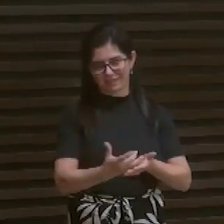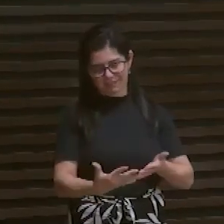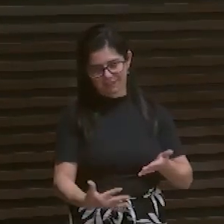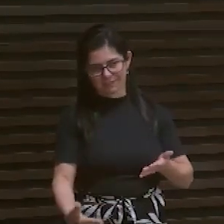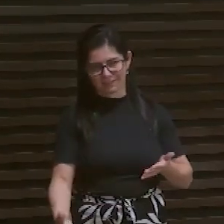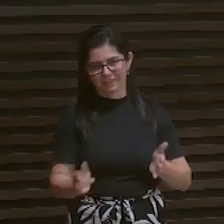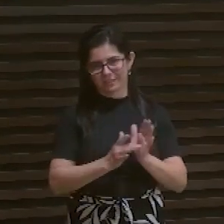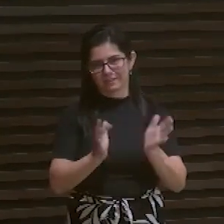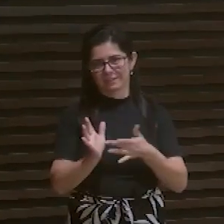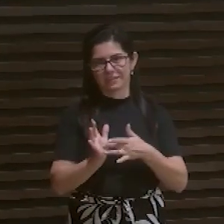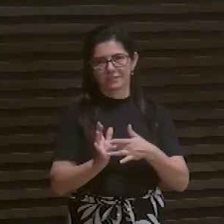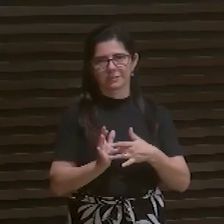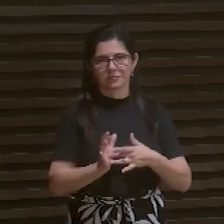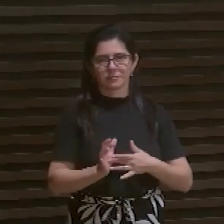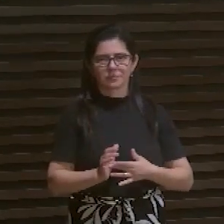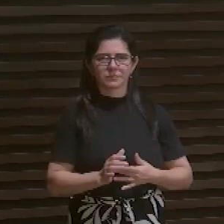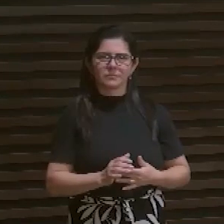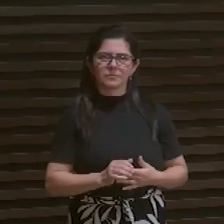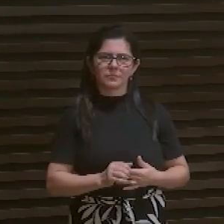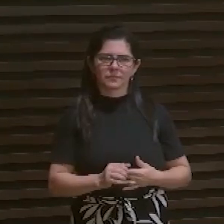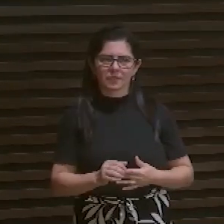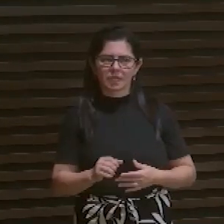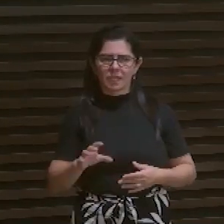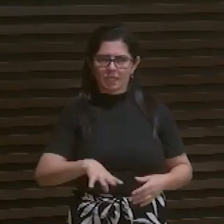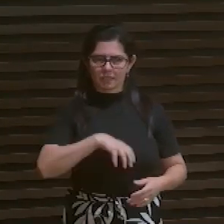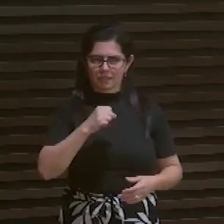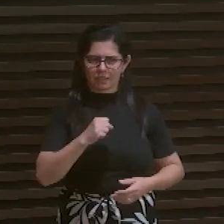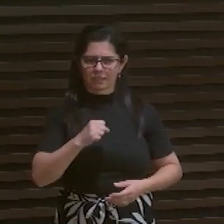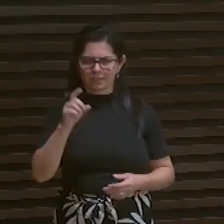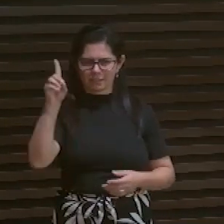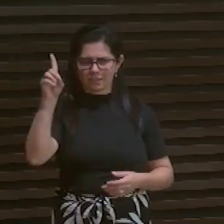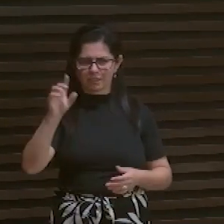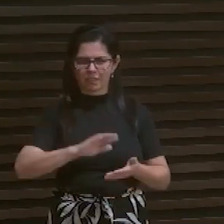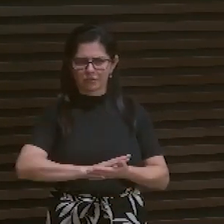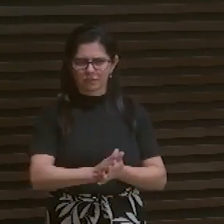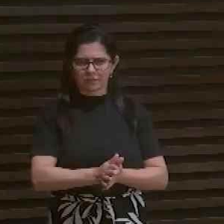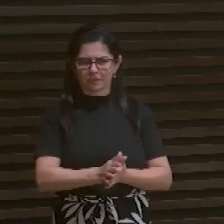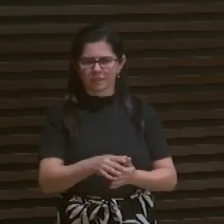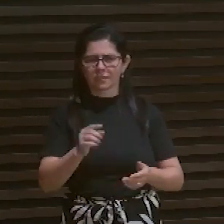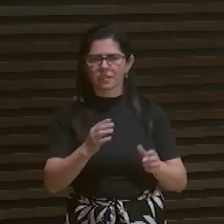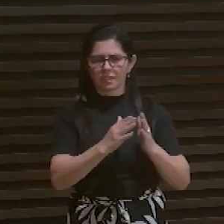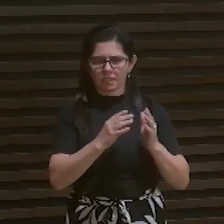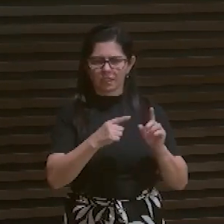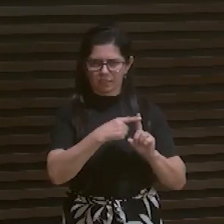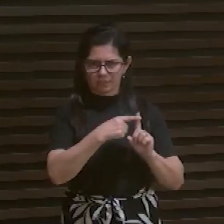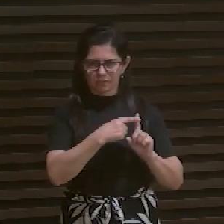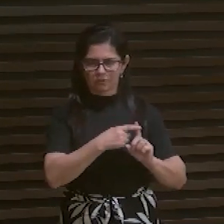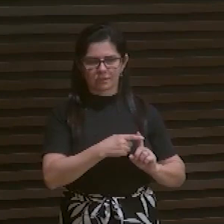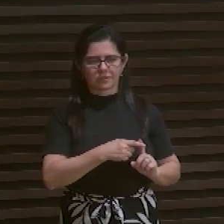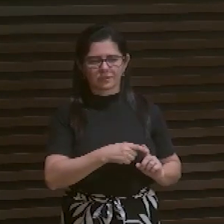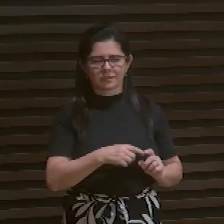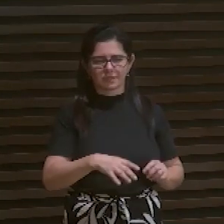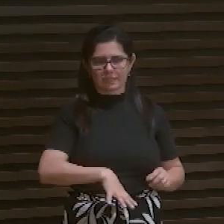só acontece porque a ira de Deus foi aplacada naquela cruz. Se a ira de Deus não tivesse sido satisfeita naquela cruz,